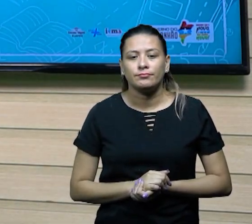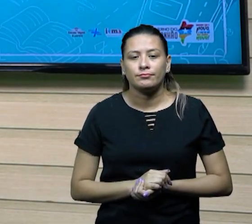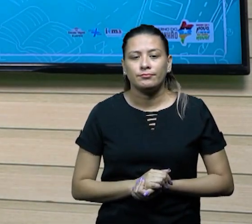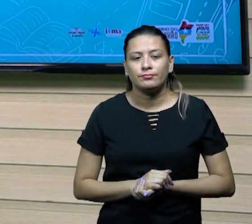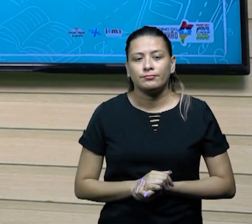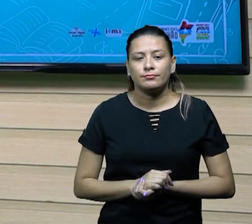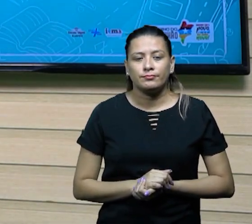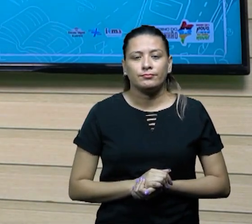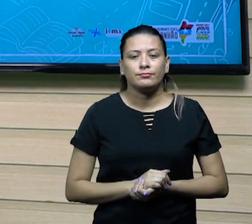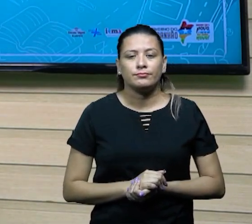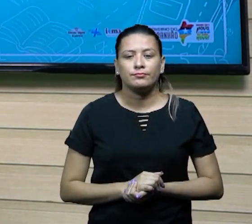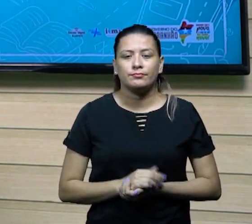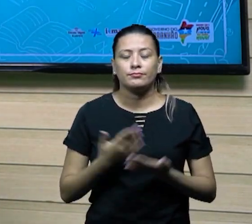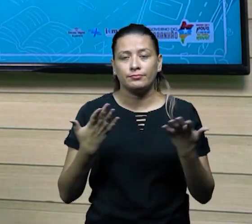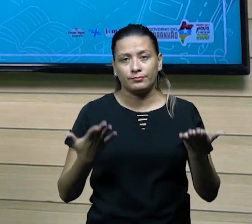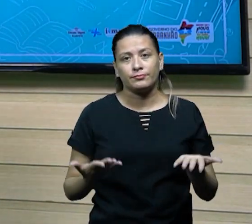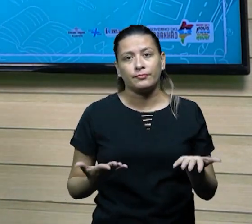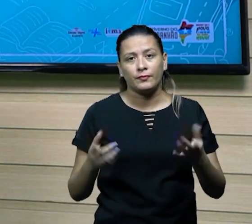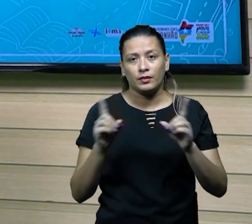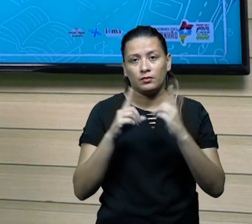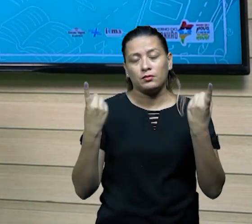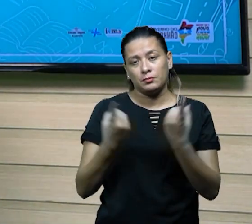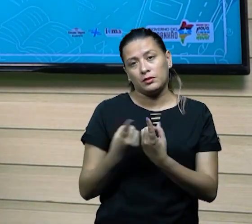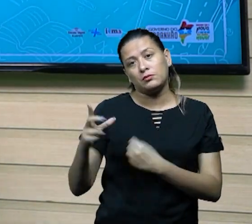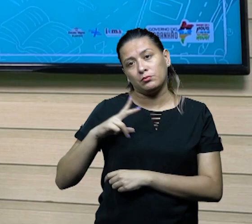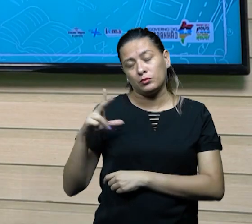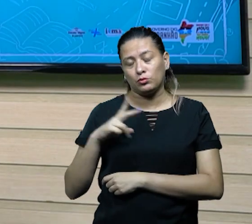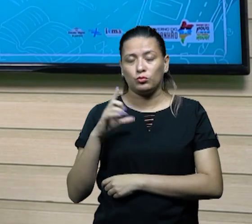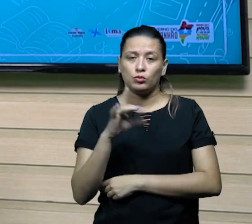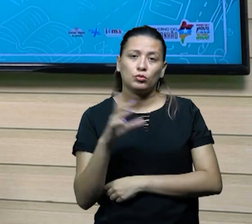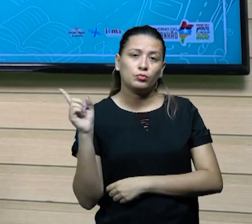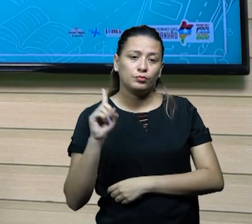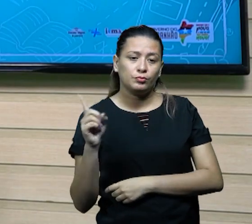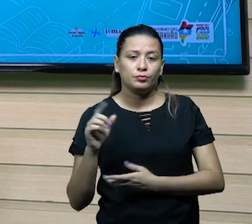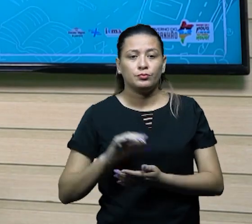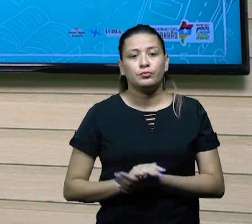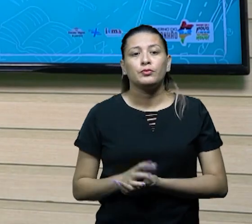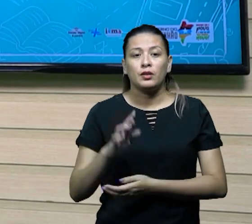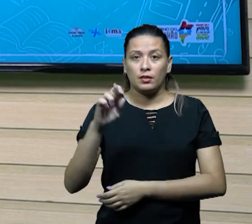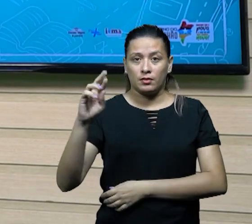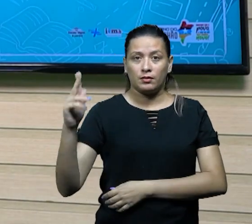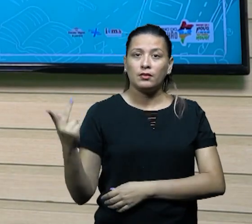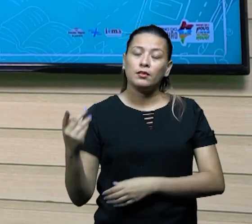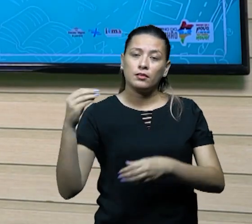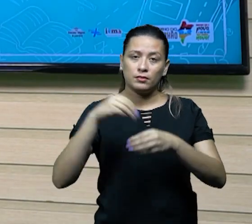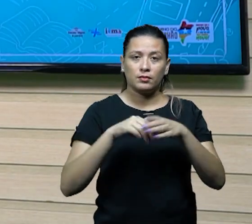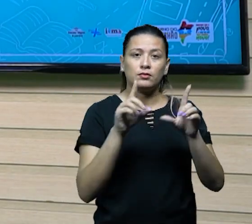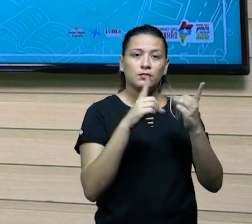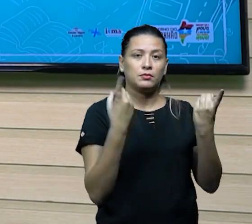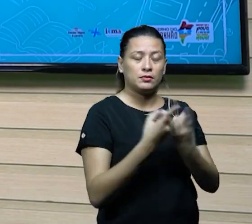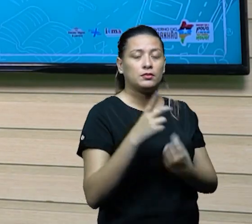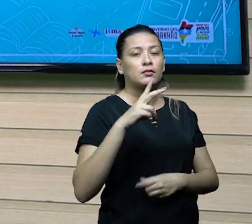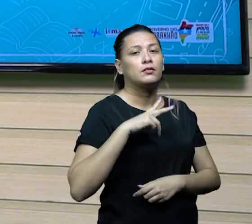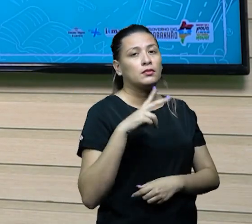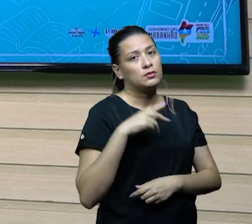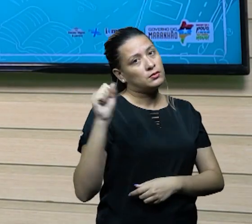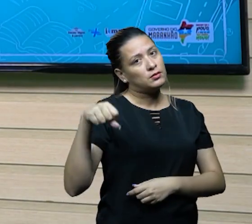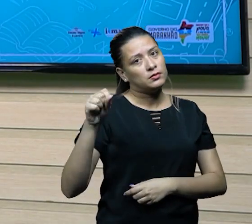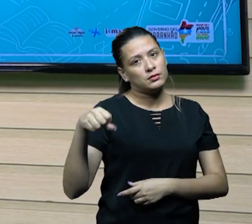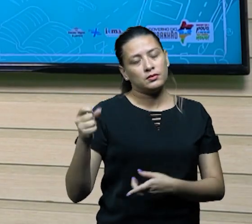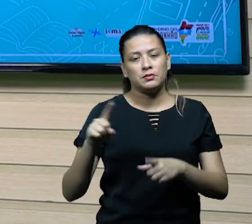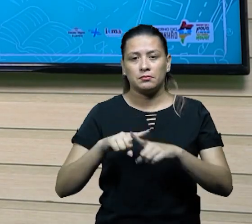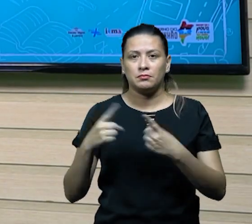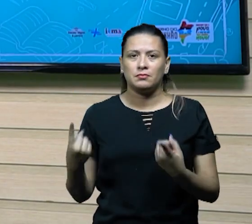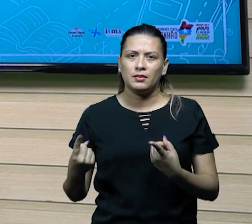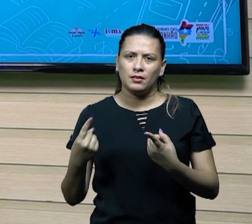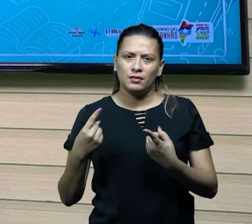desse funcionário na empresa, o RH cuida. Então, não vamos mais entender RH simplesmente como departamento pessoal. O departamento pessoal faz